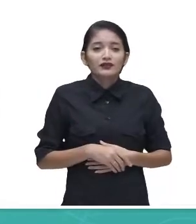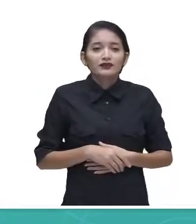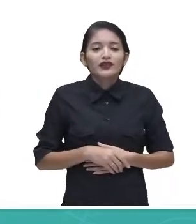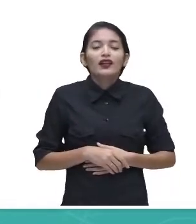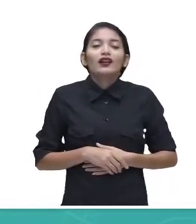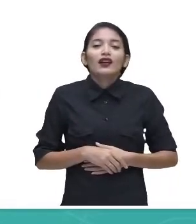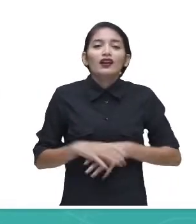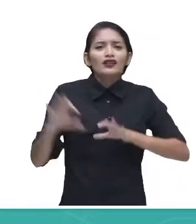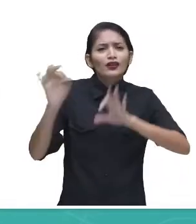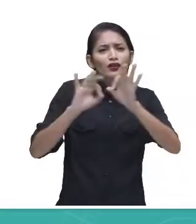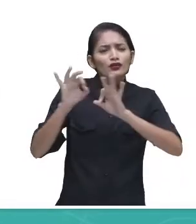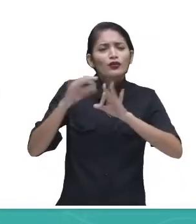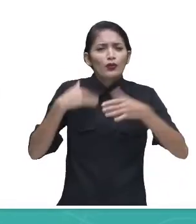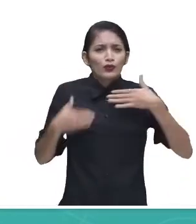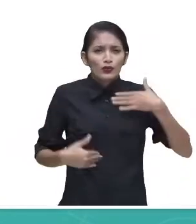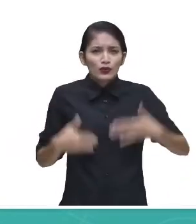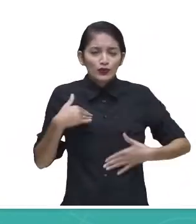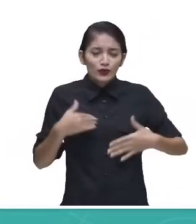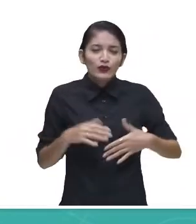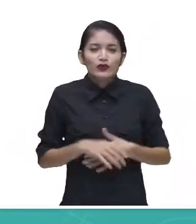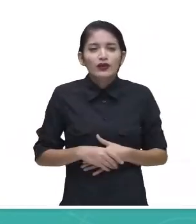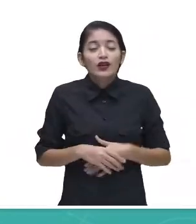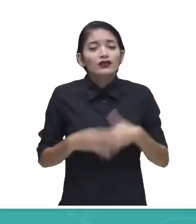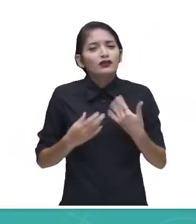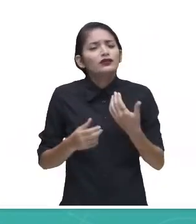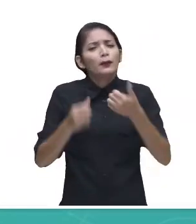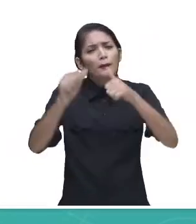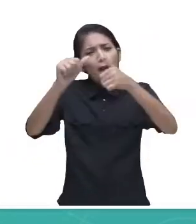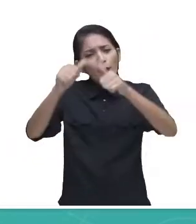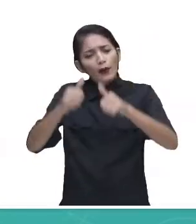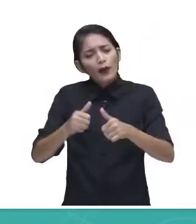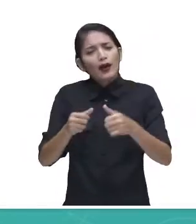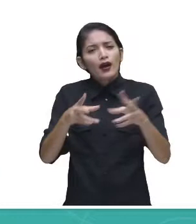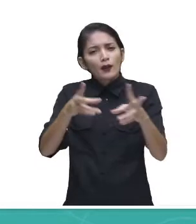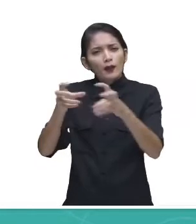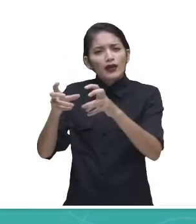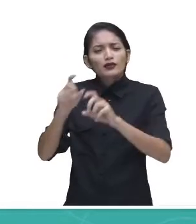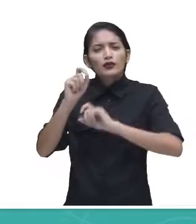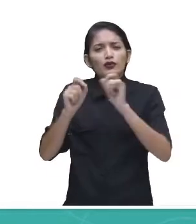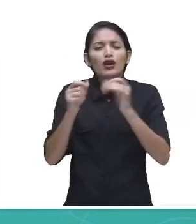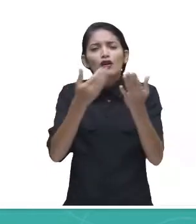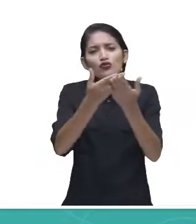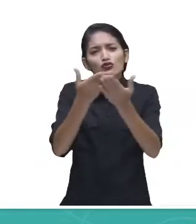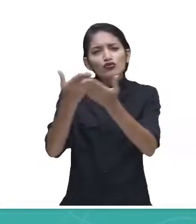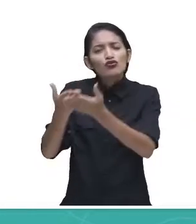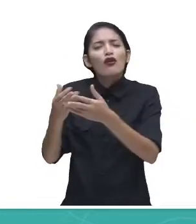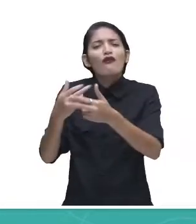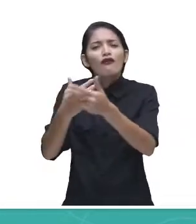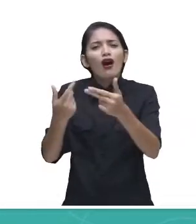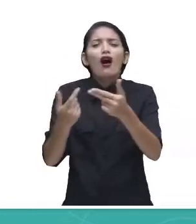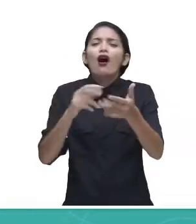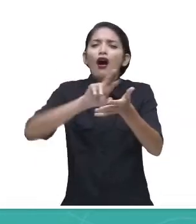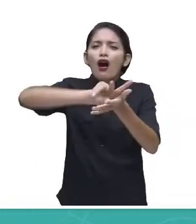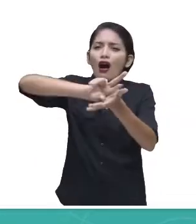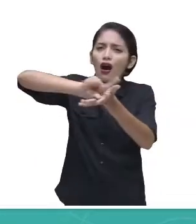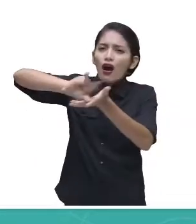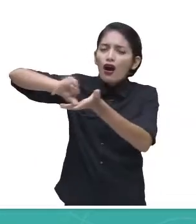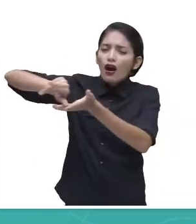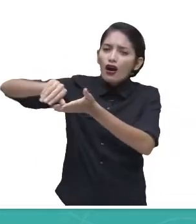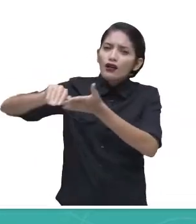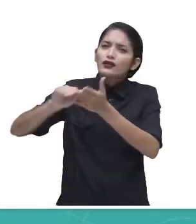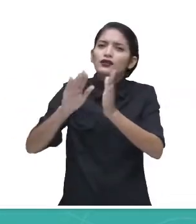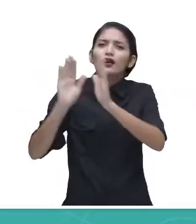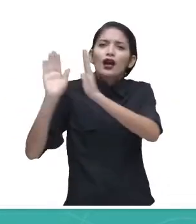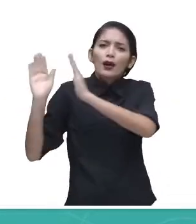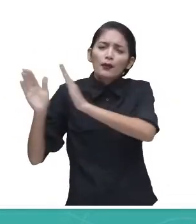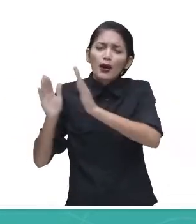do corpo humano. Quando analisamos o corpo humano, podemos estudá-los em diferentes níveis, desde os